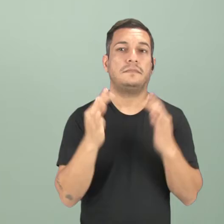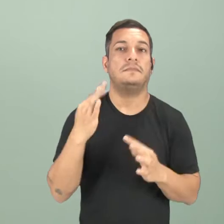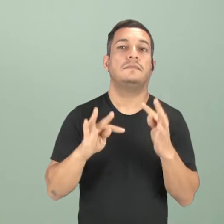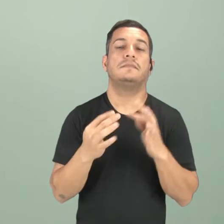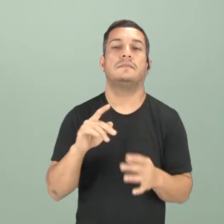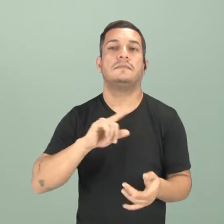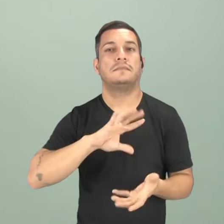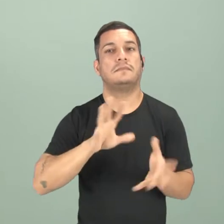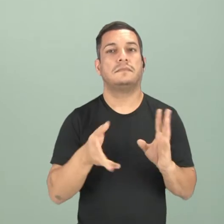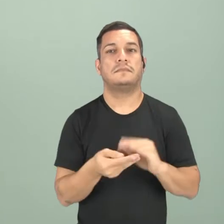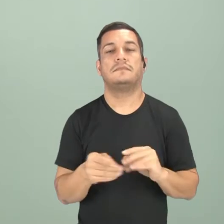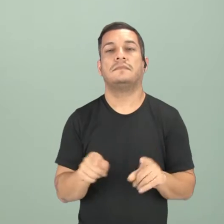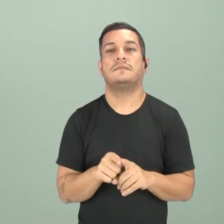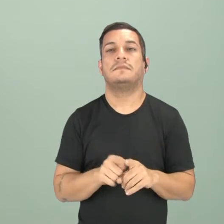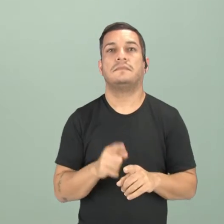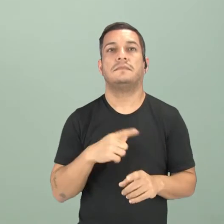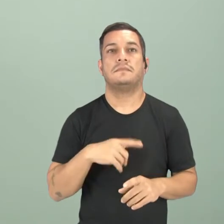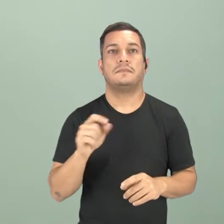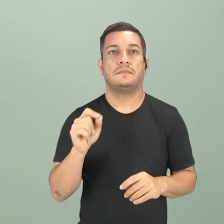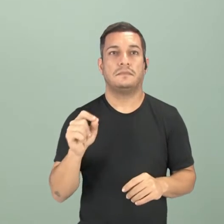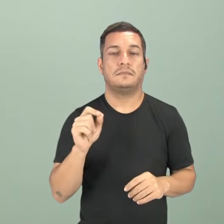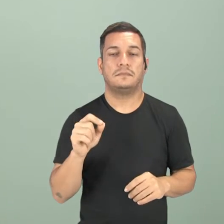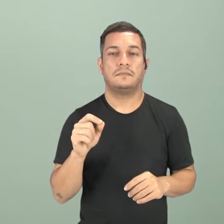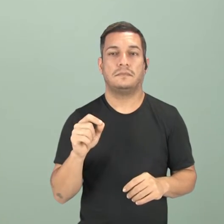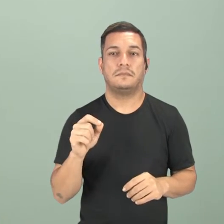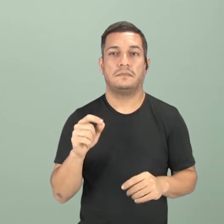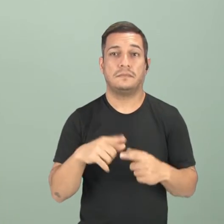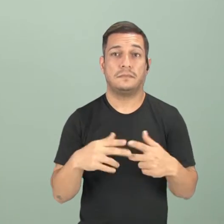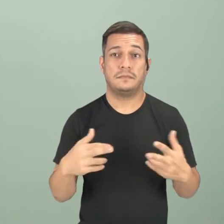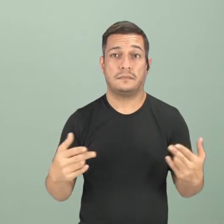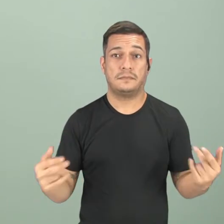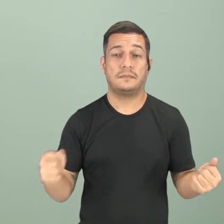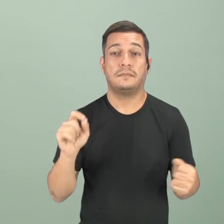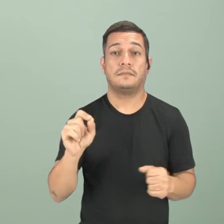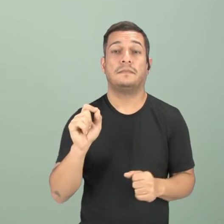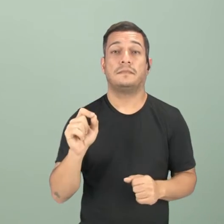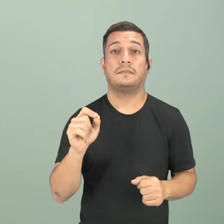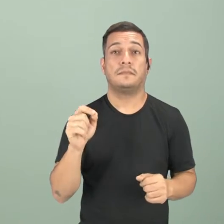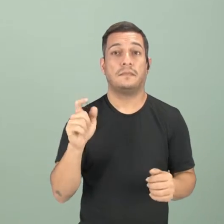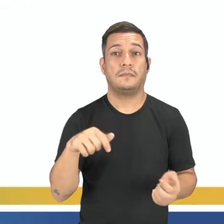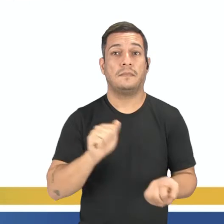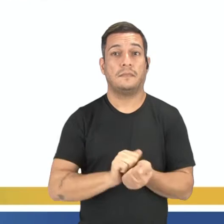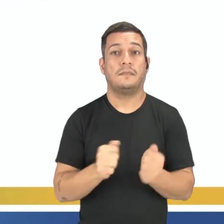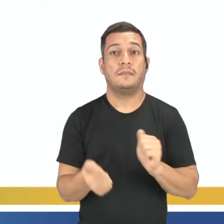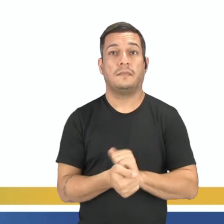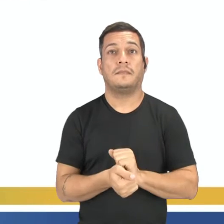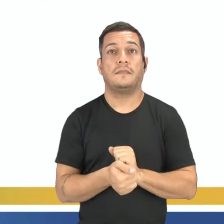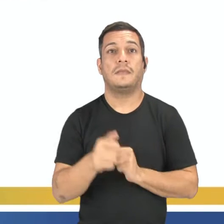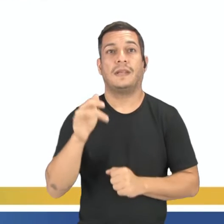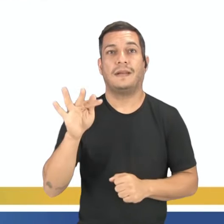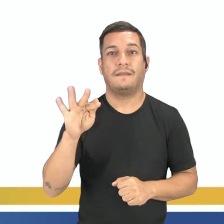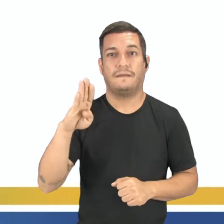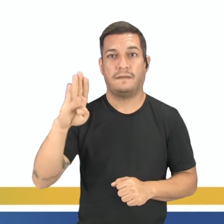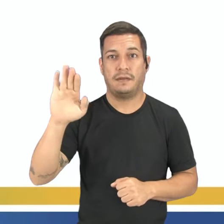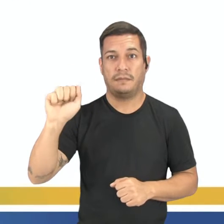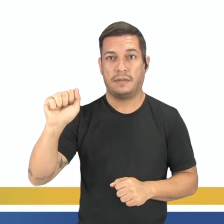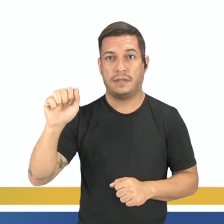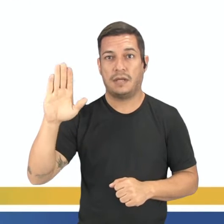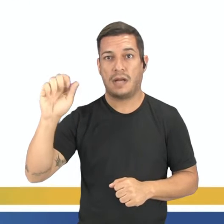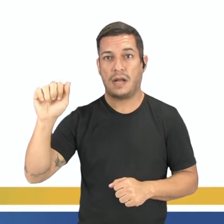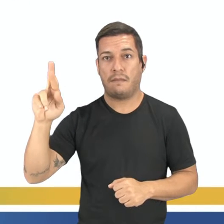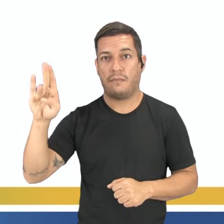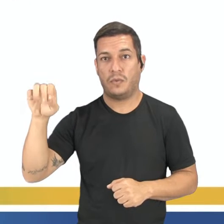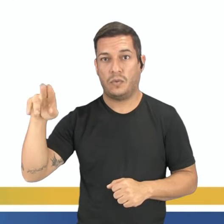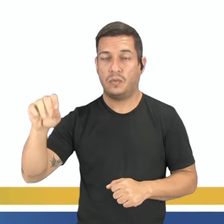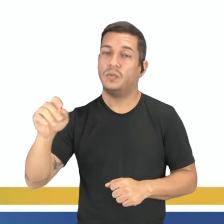grandes transformações nos aparatos de material feitos com fibra de carbono, aço e titânio.